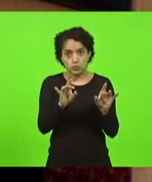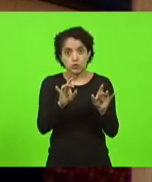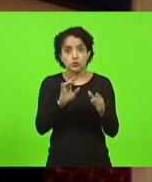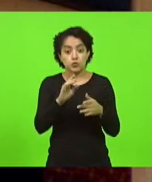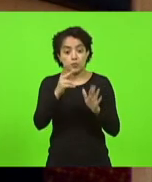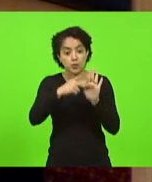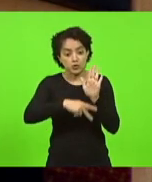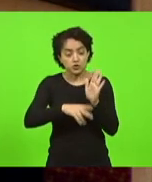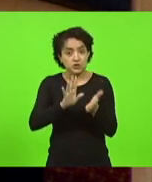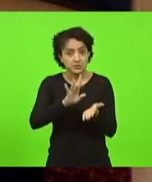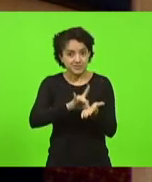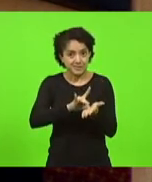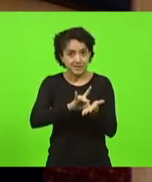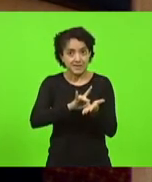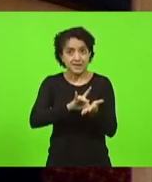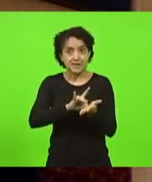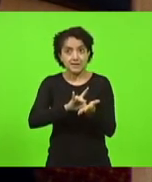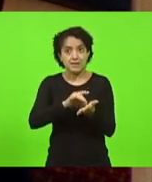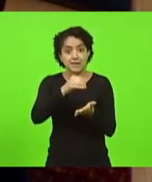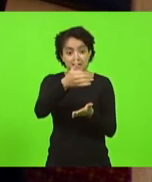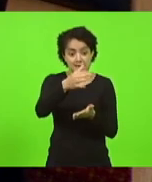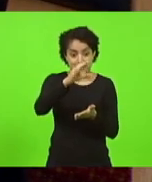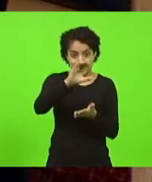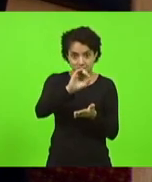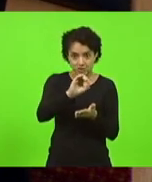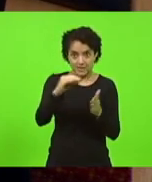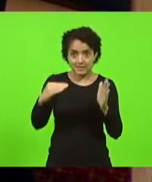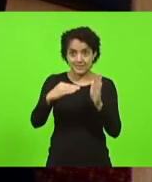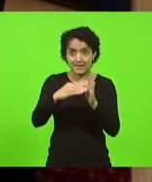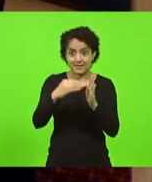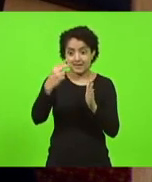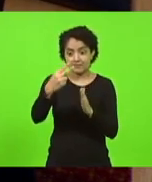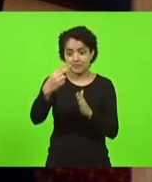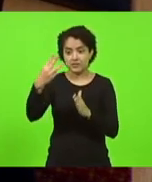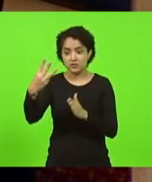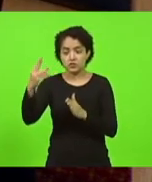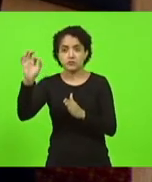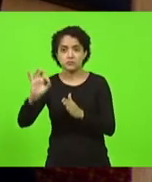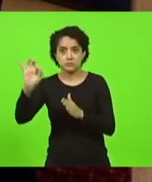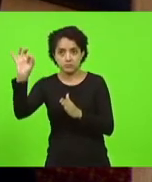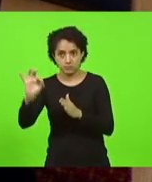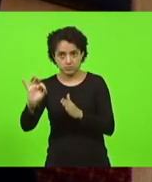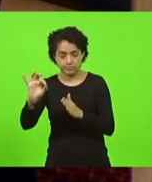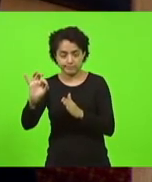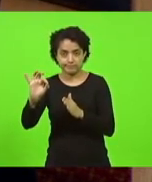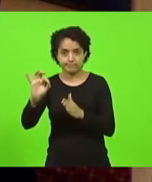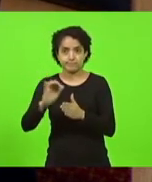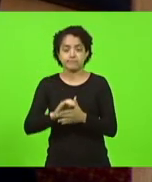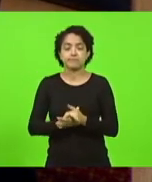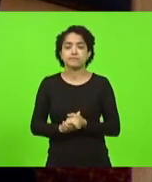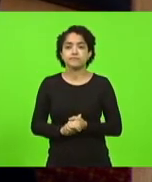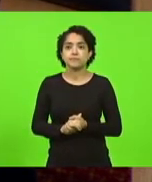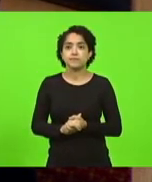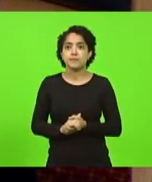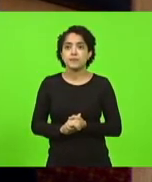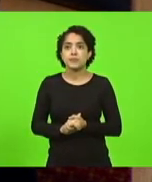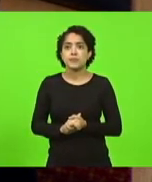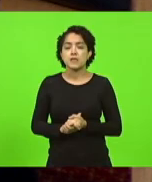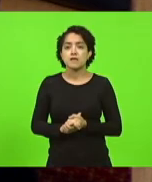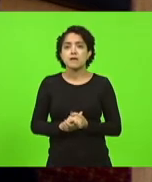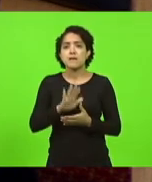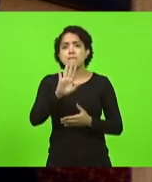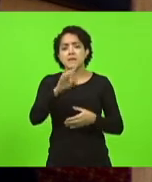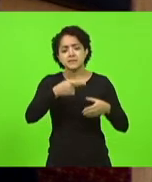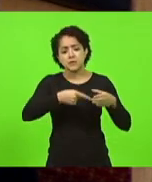era de 10% a 23%. 10% a 23%. O que a comissão